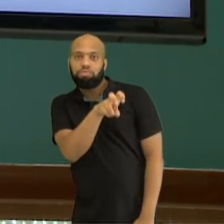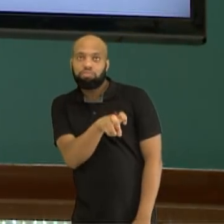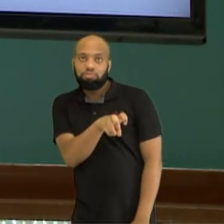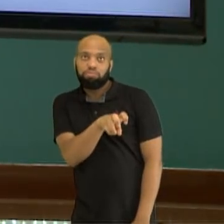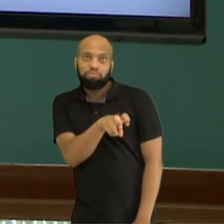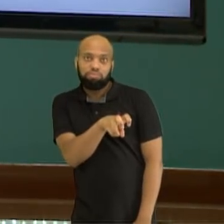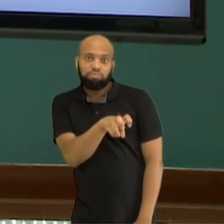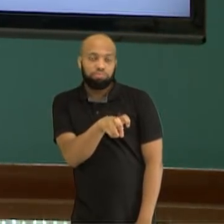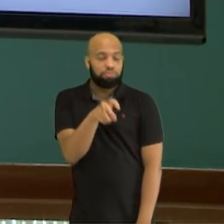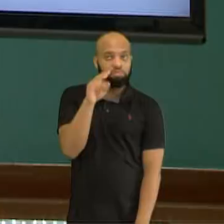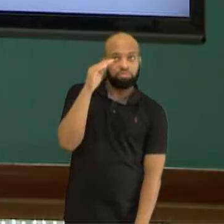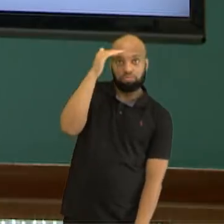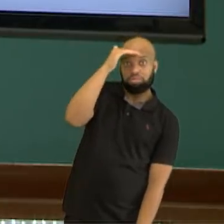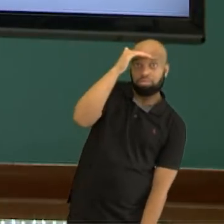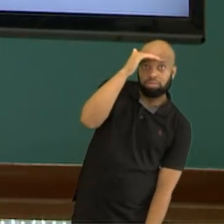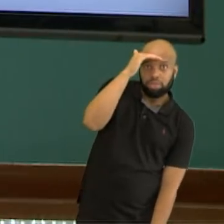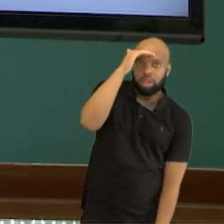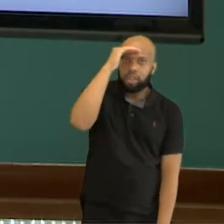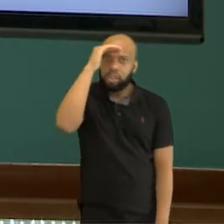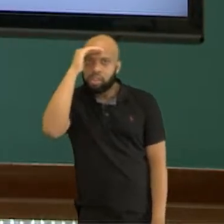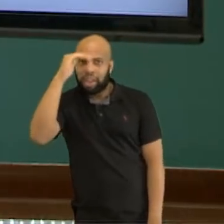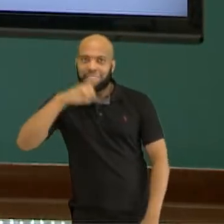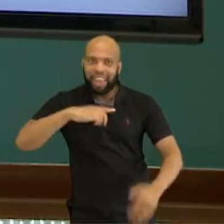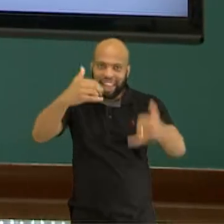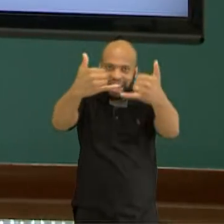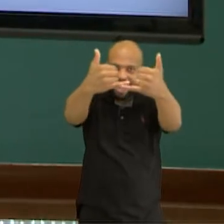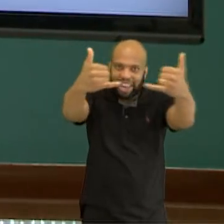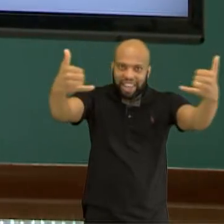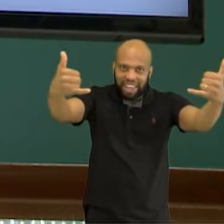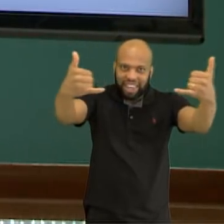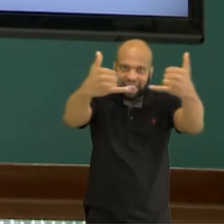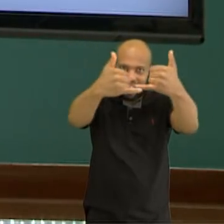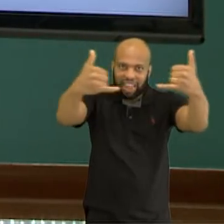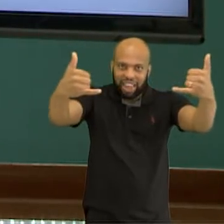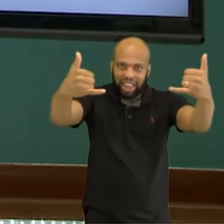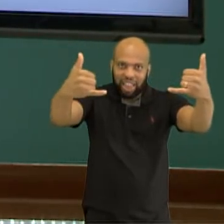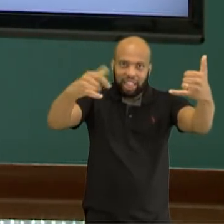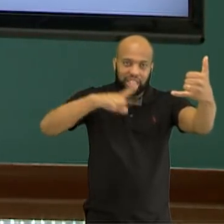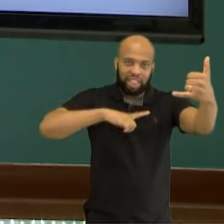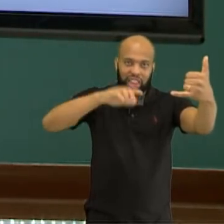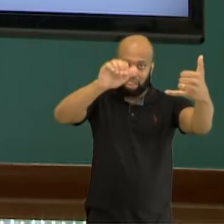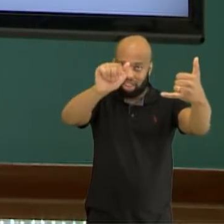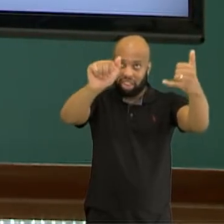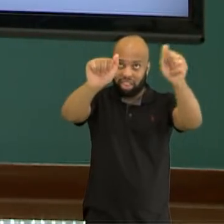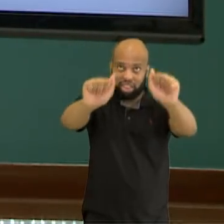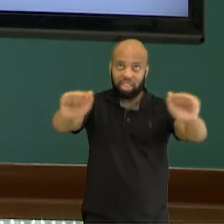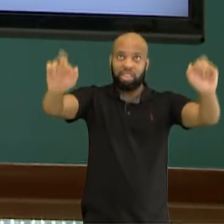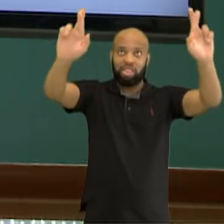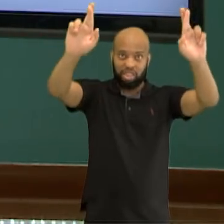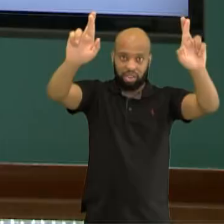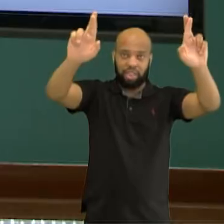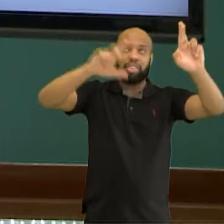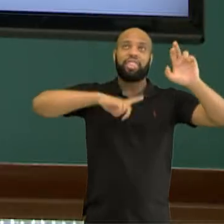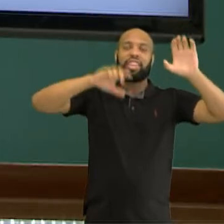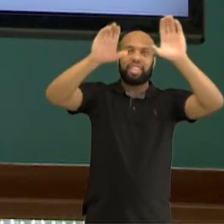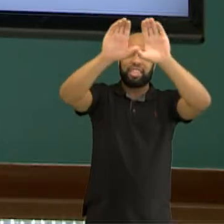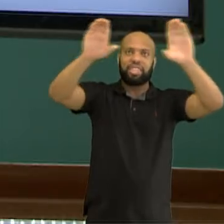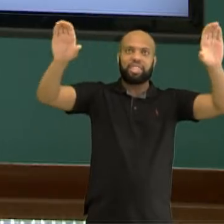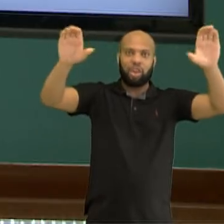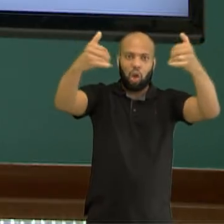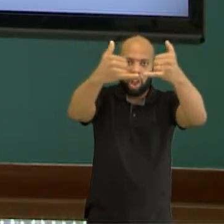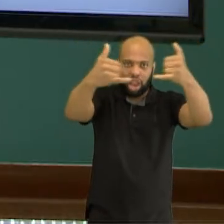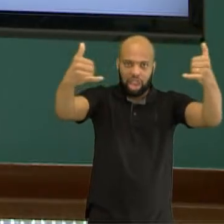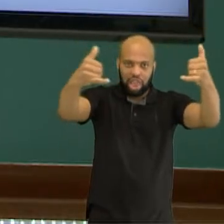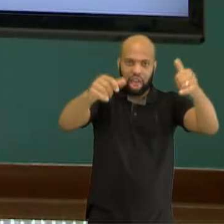frente, tem o horizonte, é aquela linha que separa o ar, que separa, por exemplo, o céu da